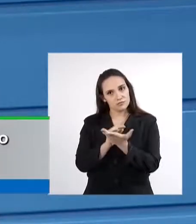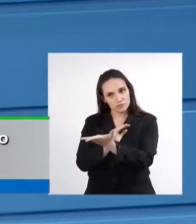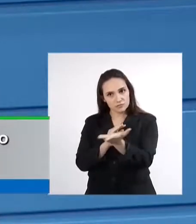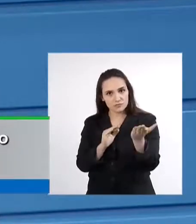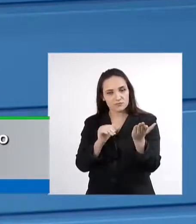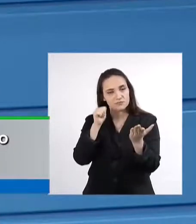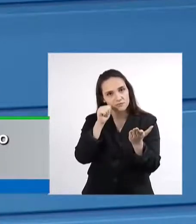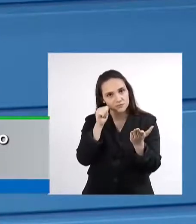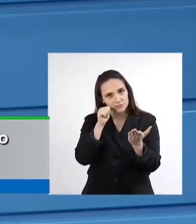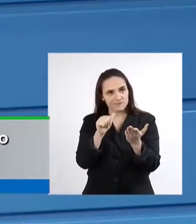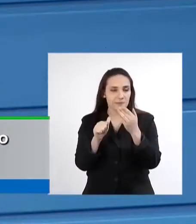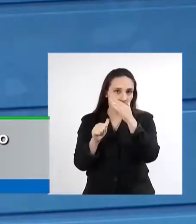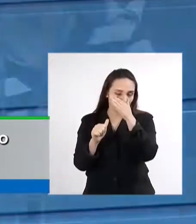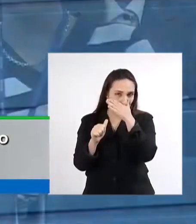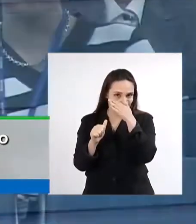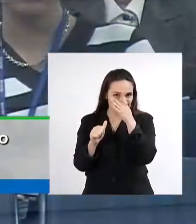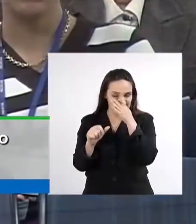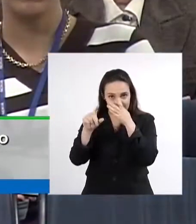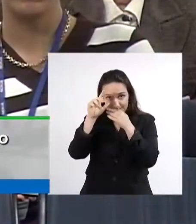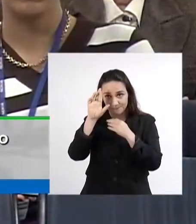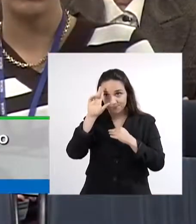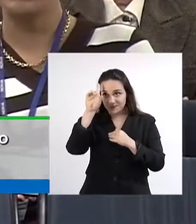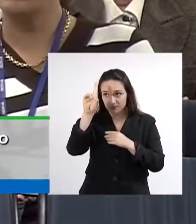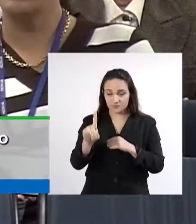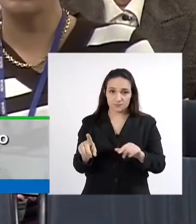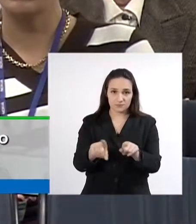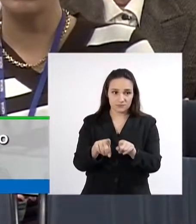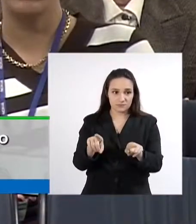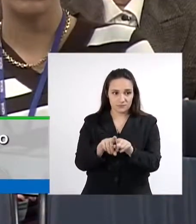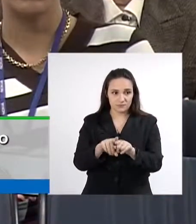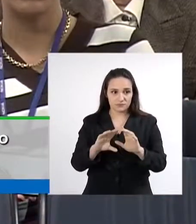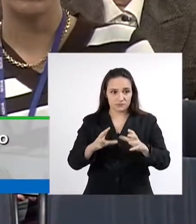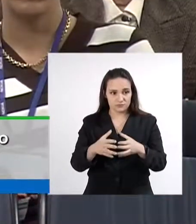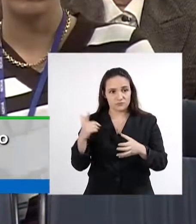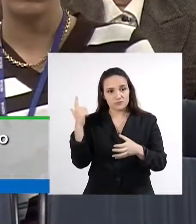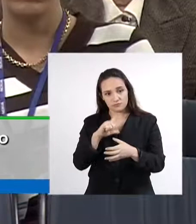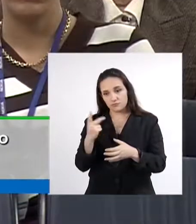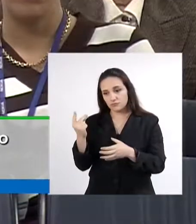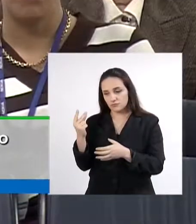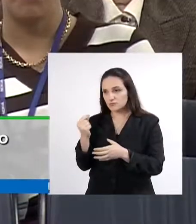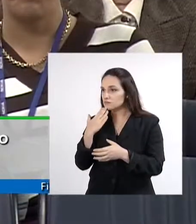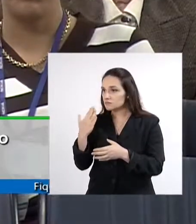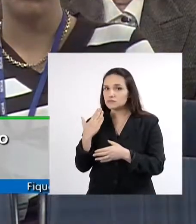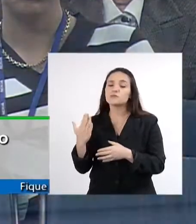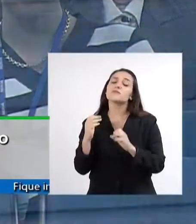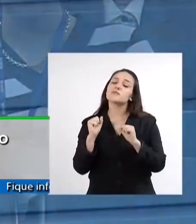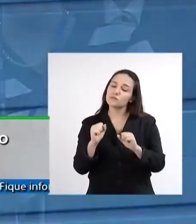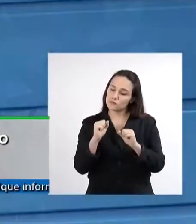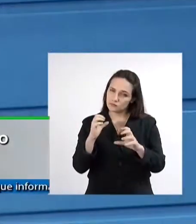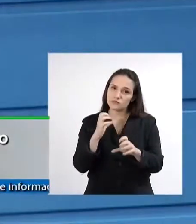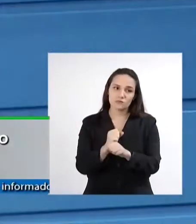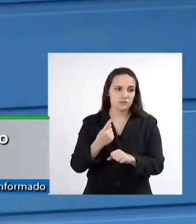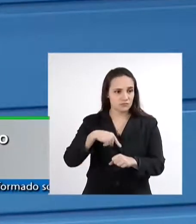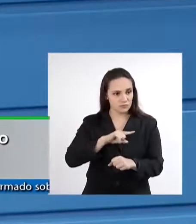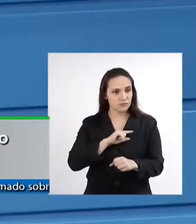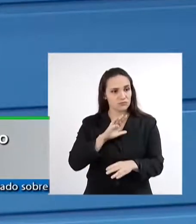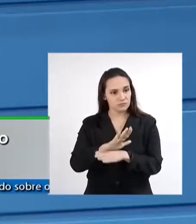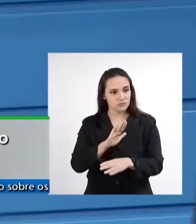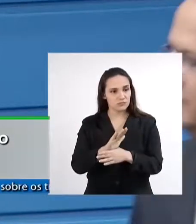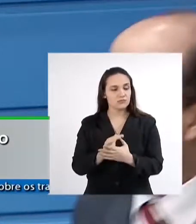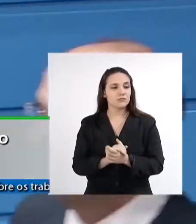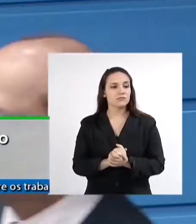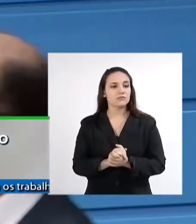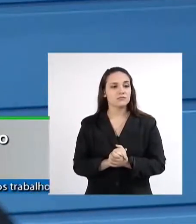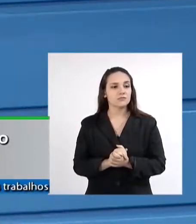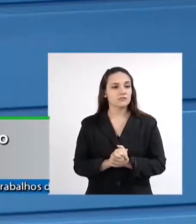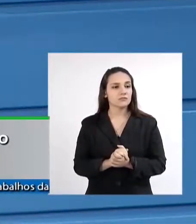irmãs, a diretoria e também a equipe de captação de recursos. Pode somar, deputado Eduardo Rocha, junto